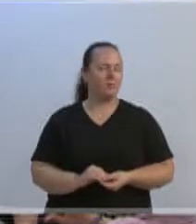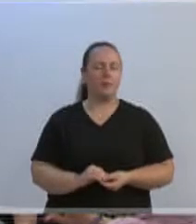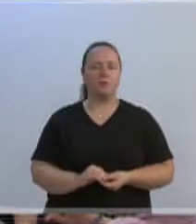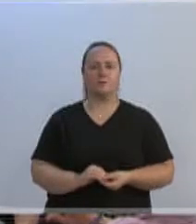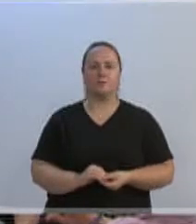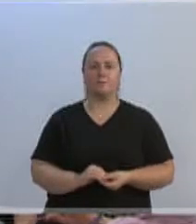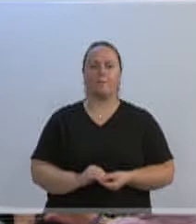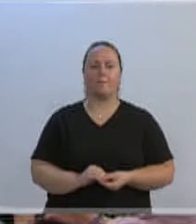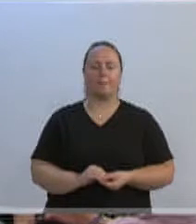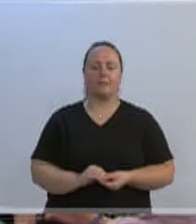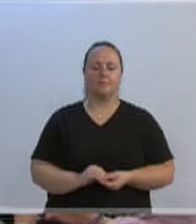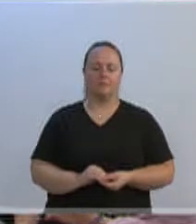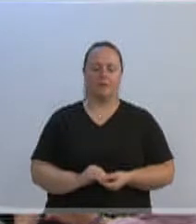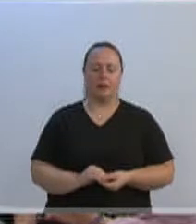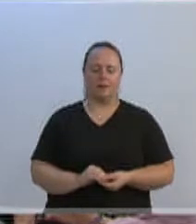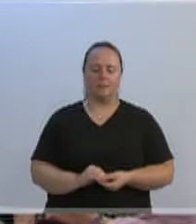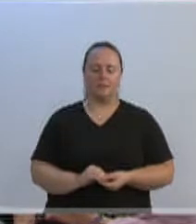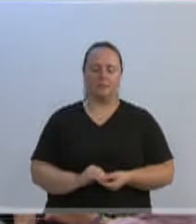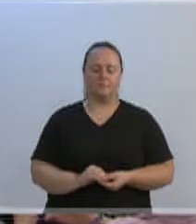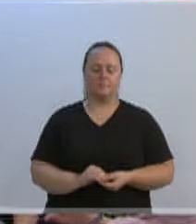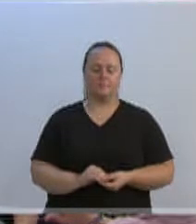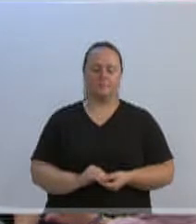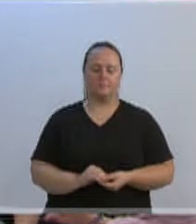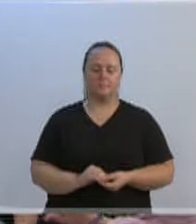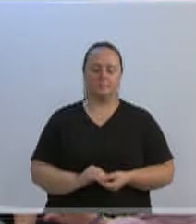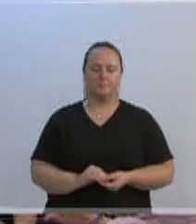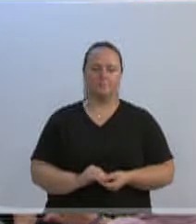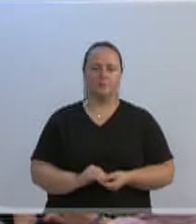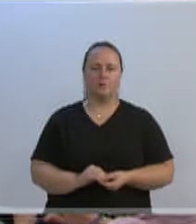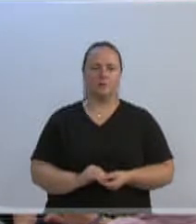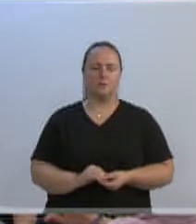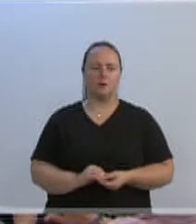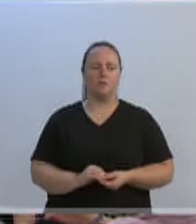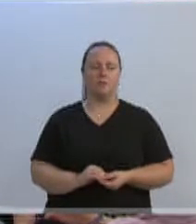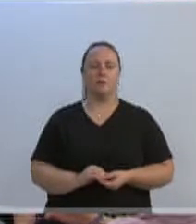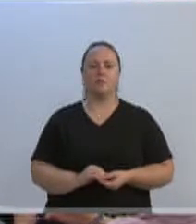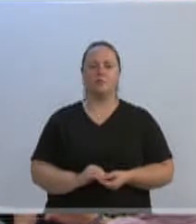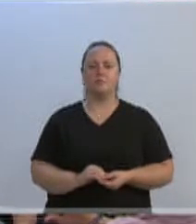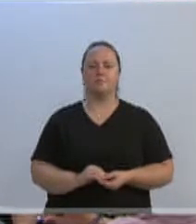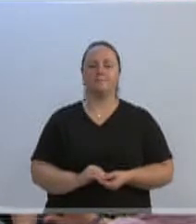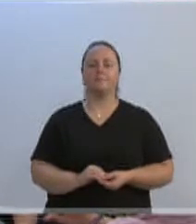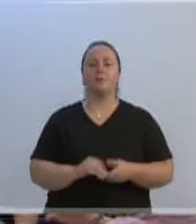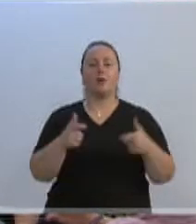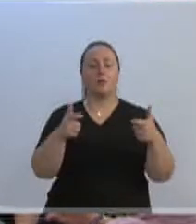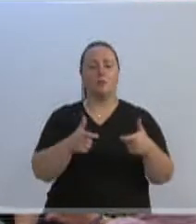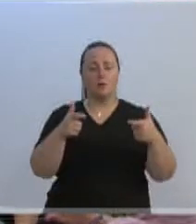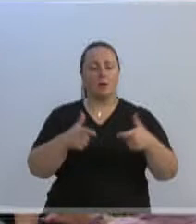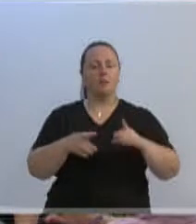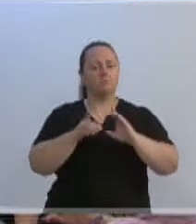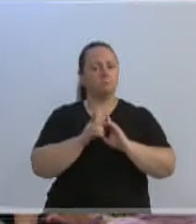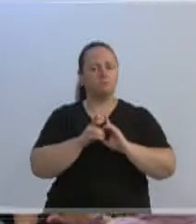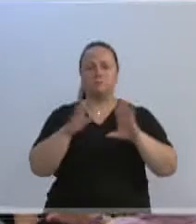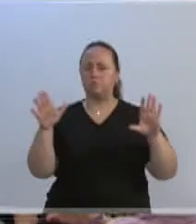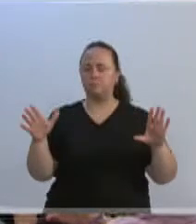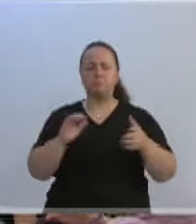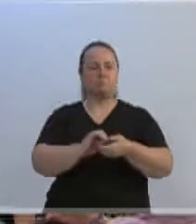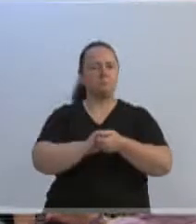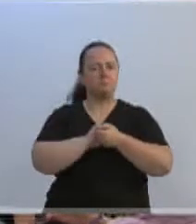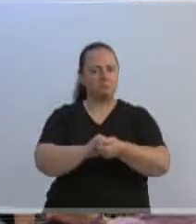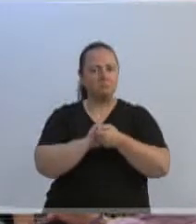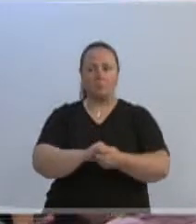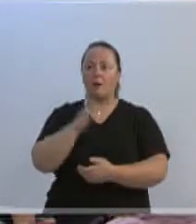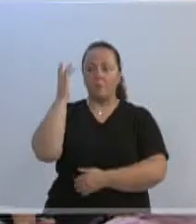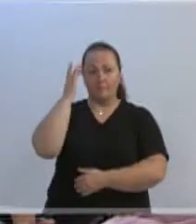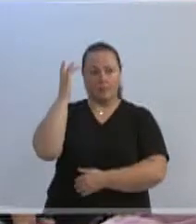muito bem matéria vencida o espaço democrático parabéns aos senhores vereadores pela maturidade